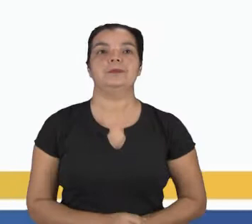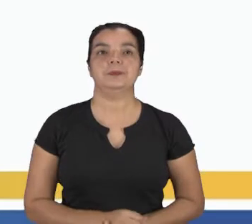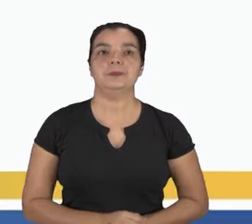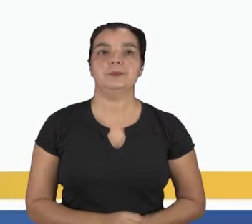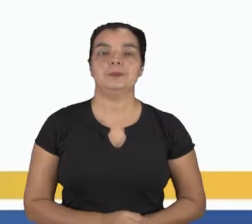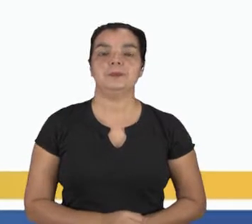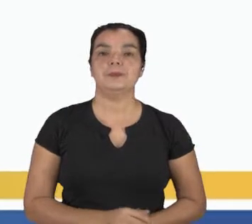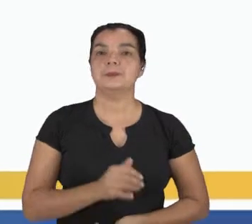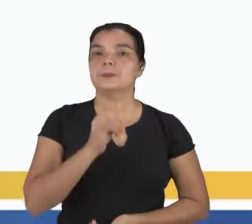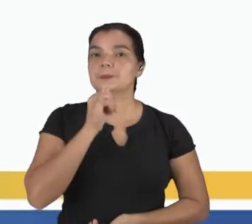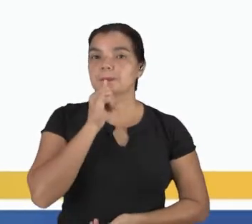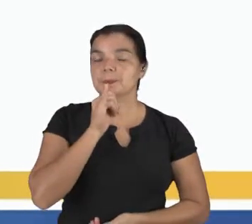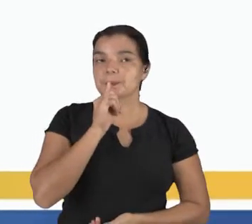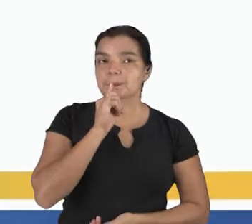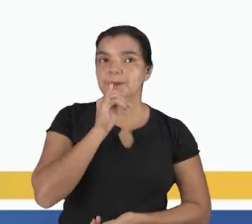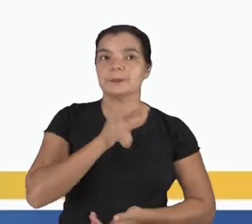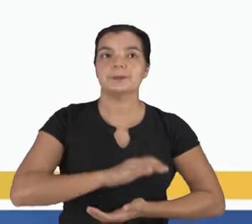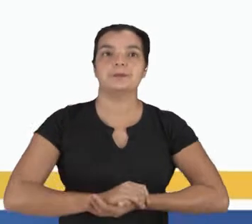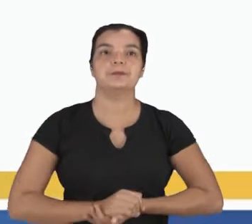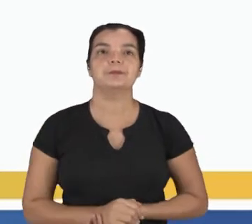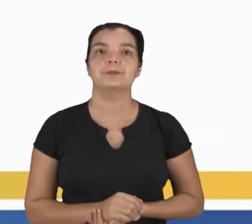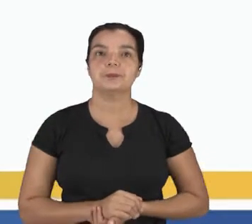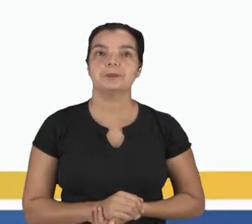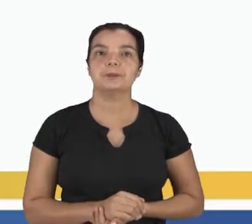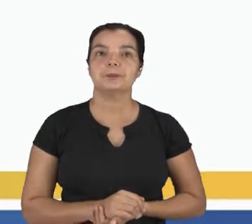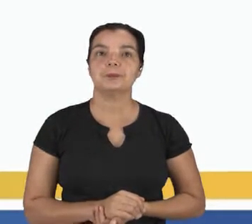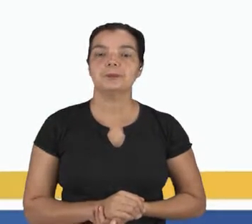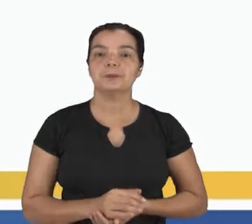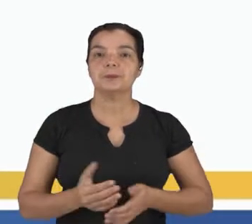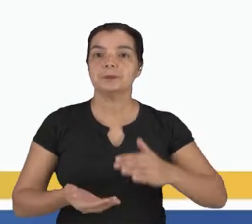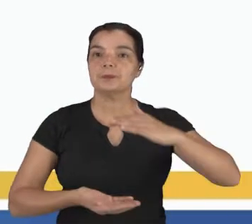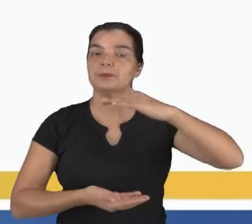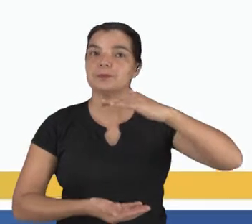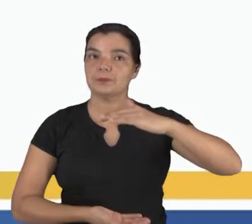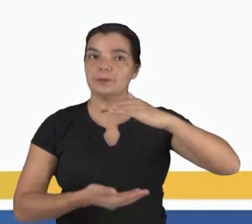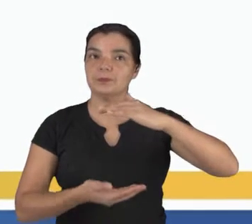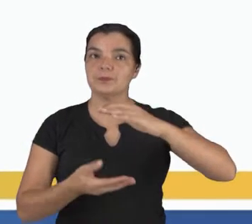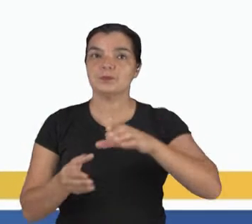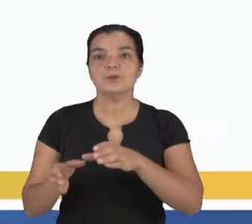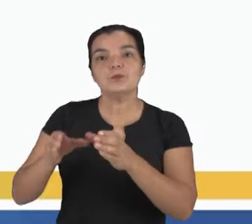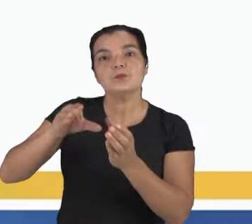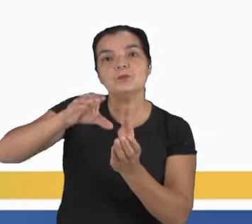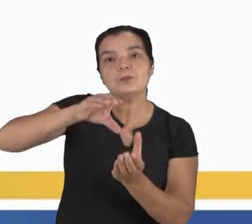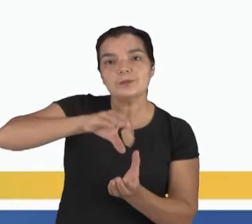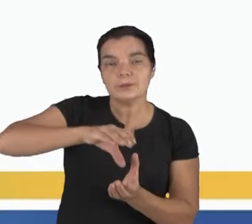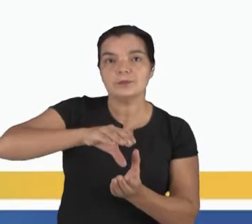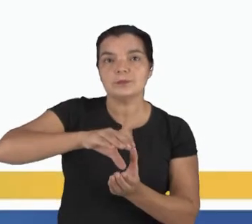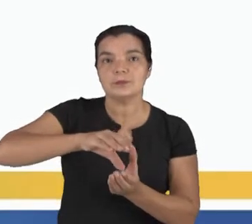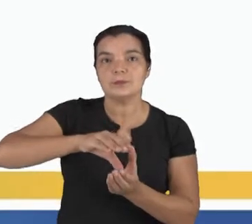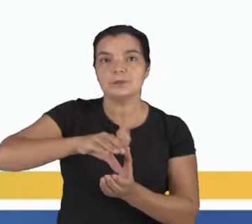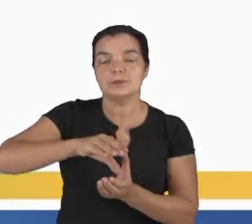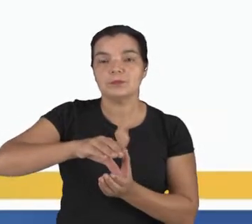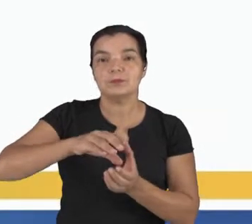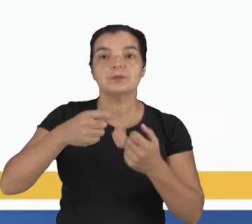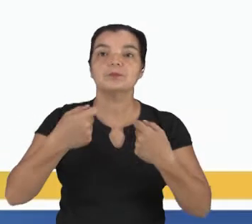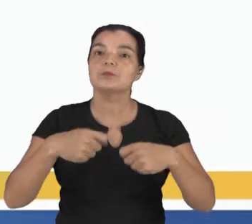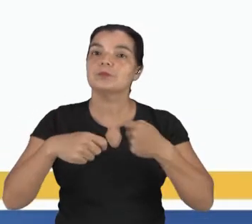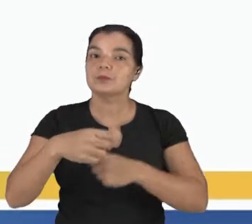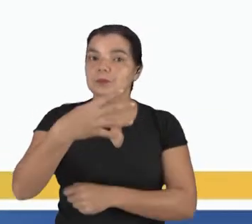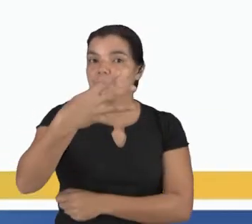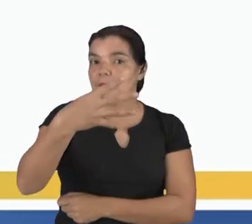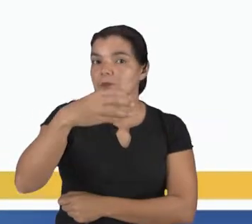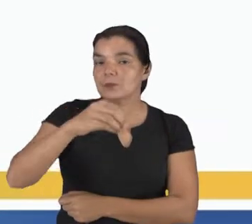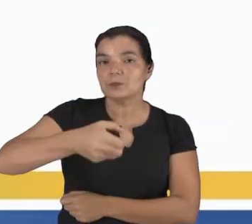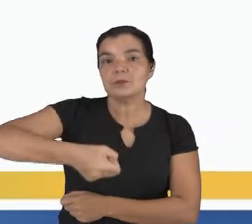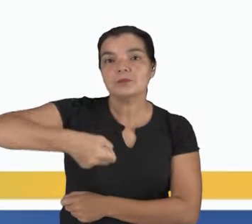sucessivamente. Um exemplo. Para encher um tanque, são necessários